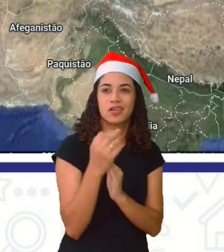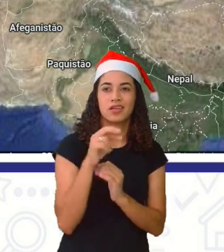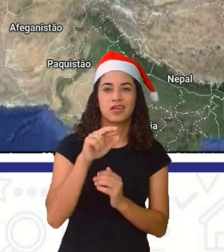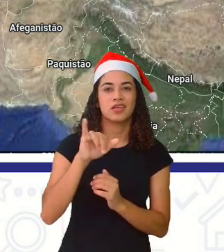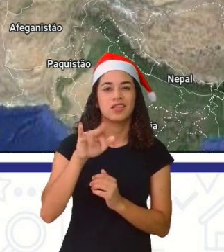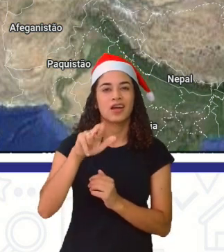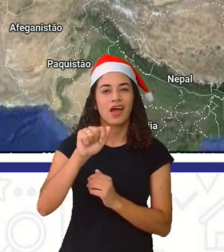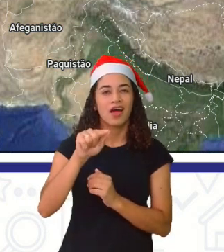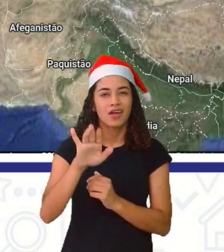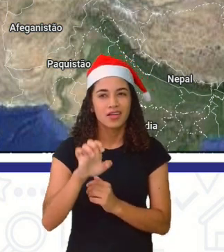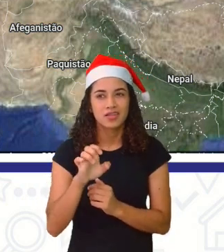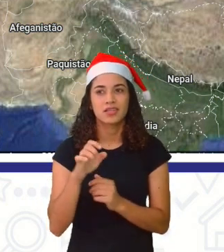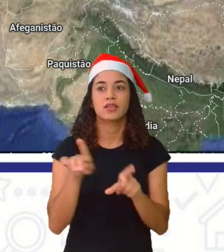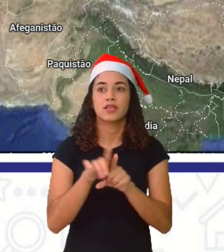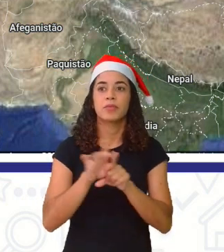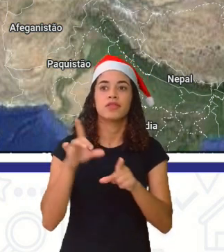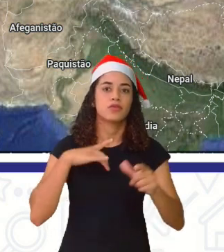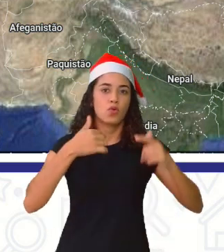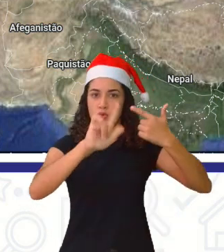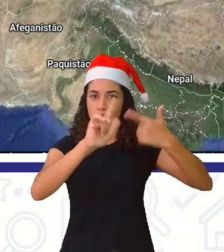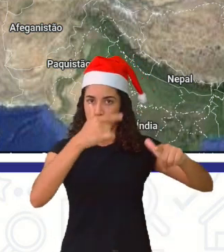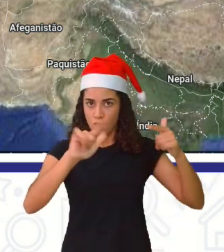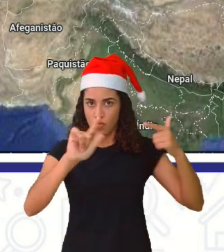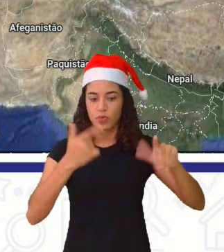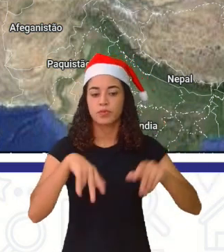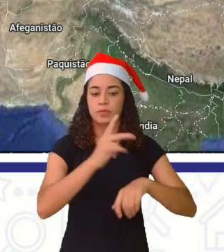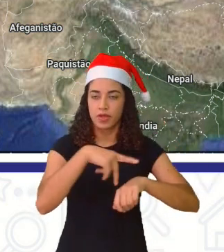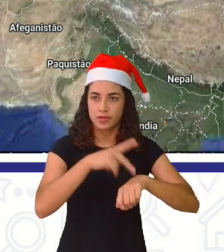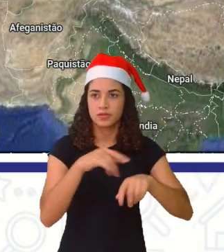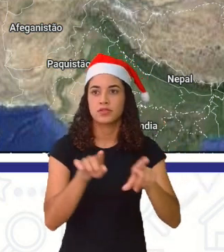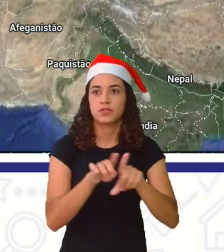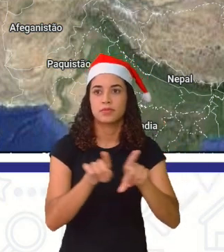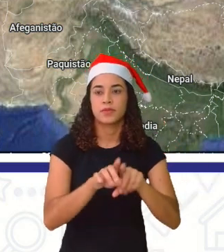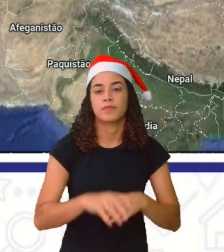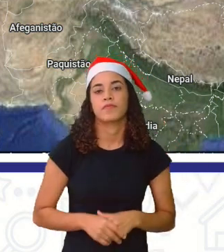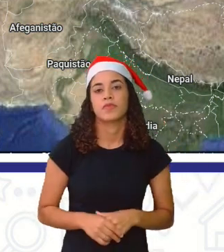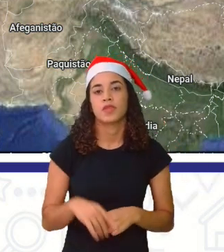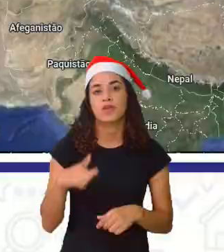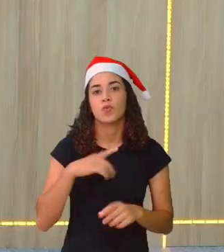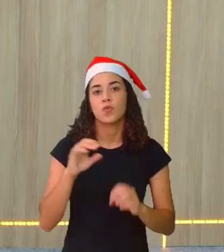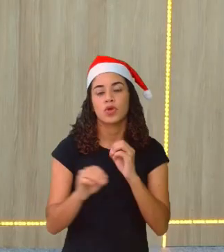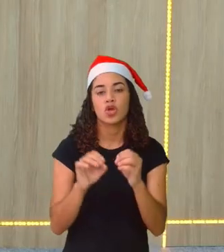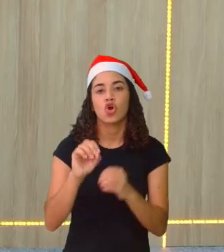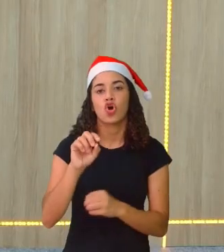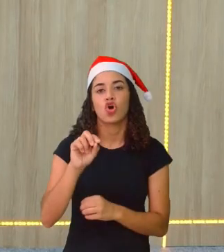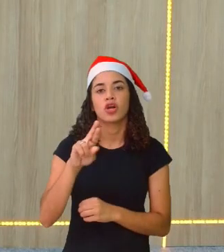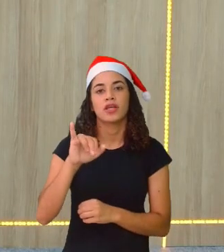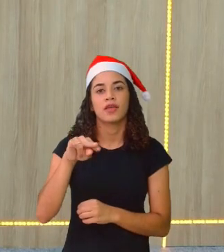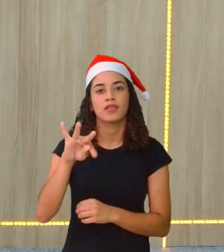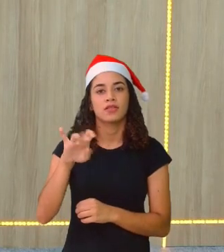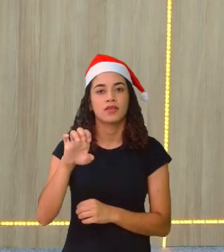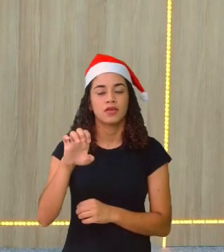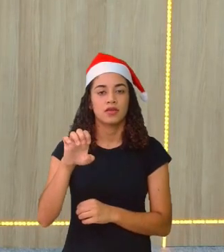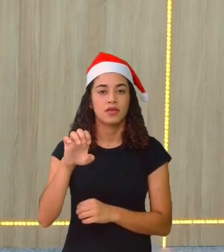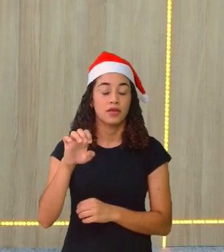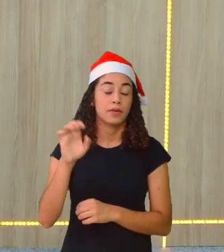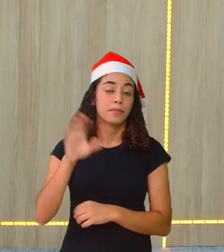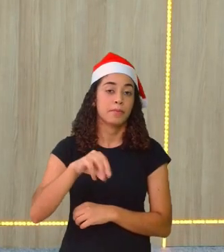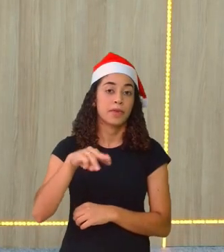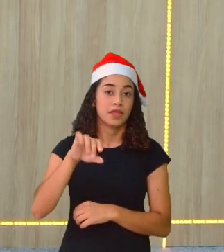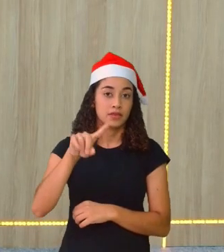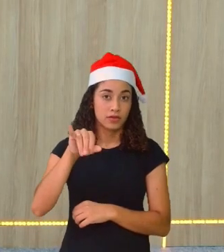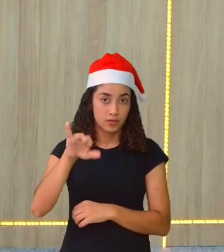Irã, certo? Com outros países aqui, ó, chamado Oriente Médio. Então, ó, a